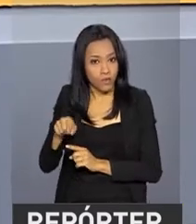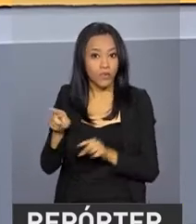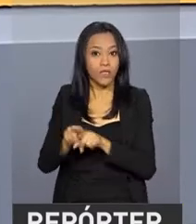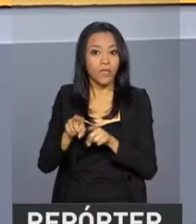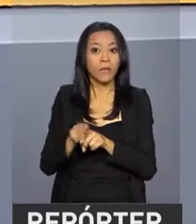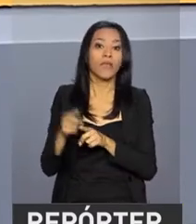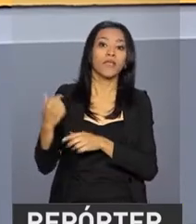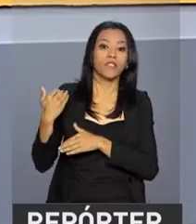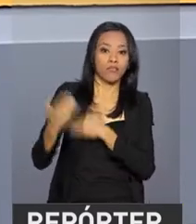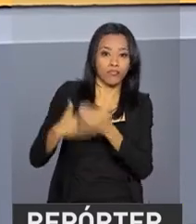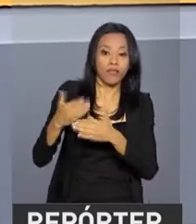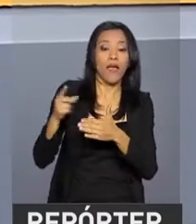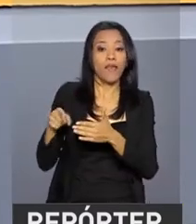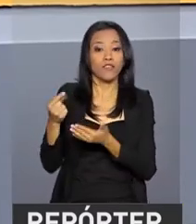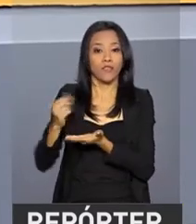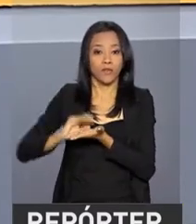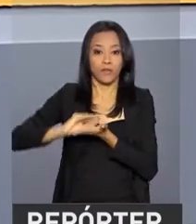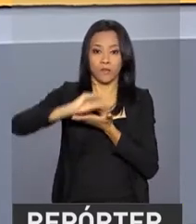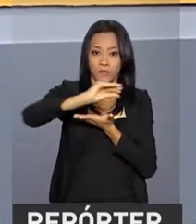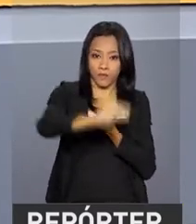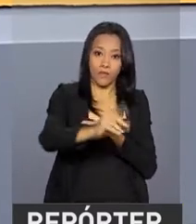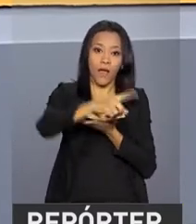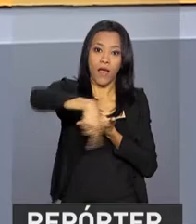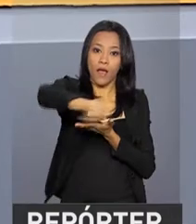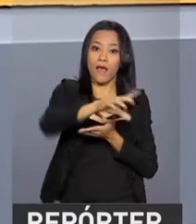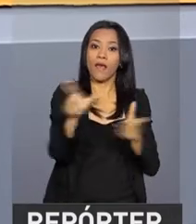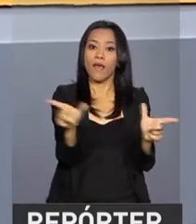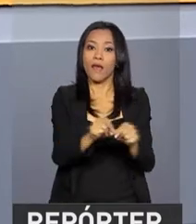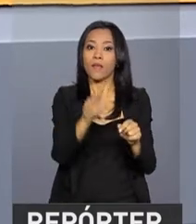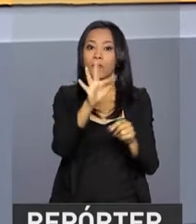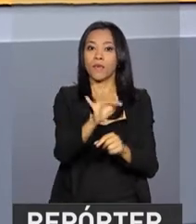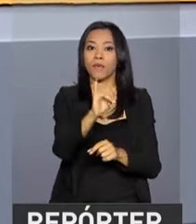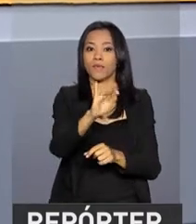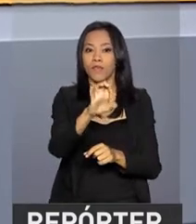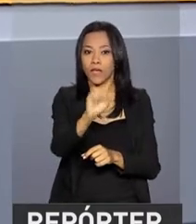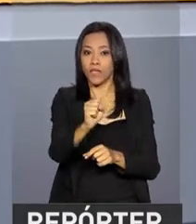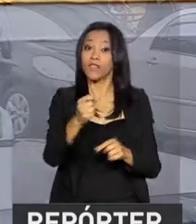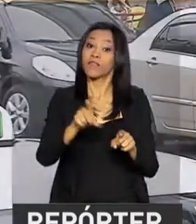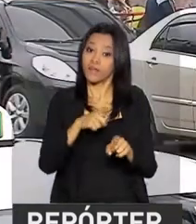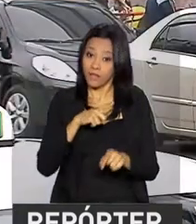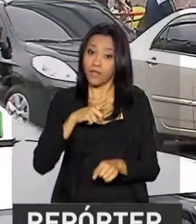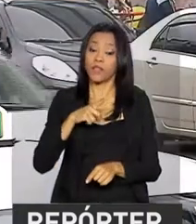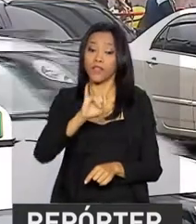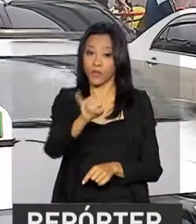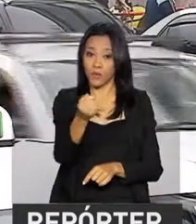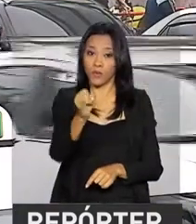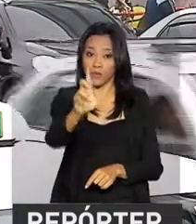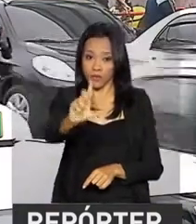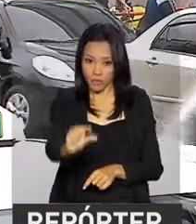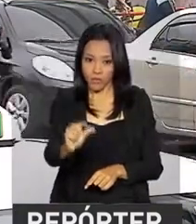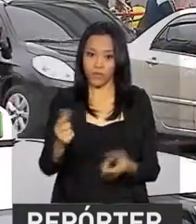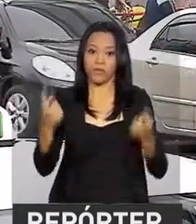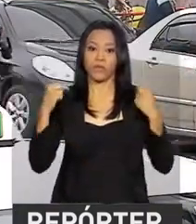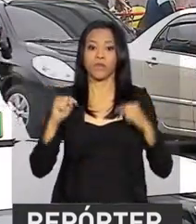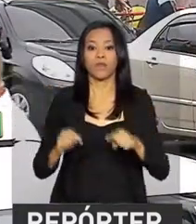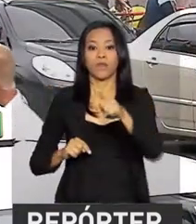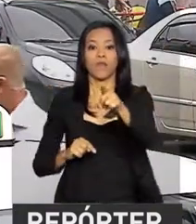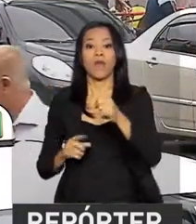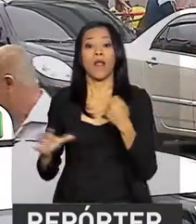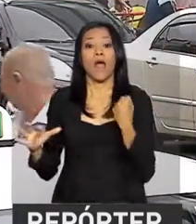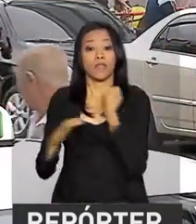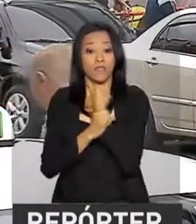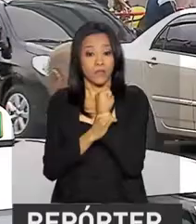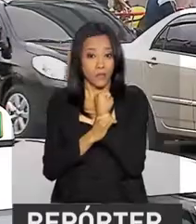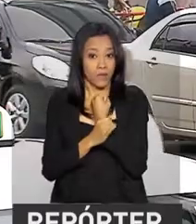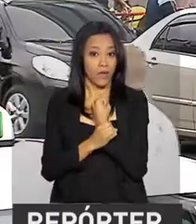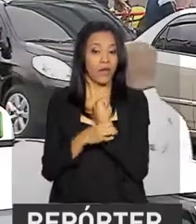ser destinados para os financiamentos estudantis, que também terão juros mais baixos. Para garantir a manutenção